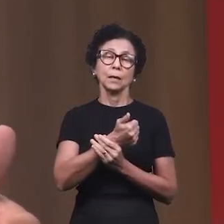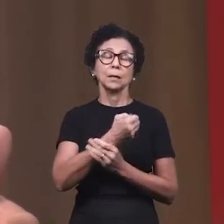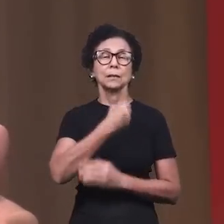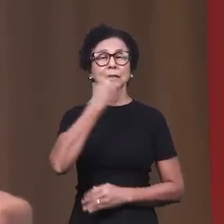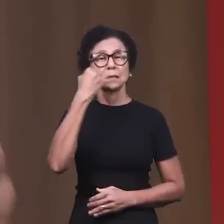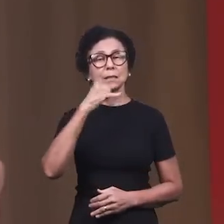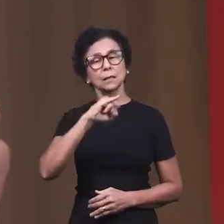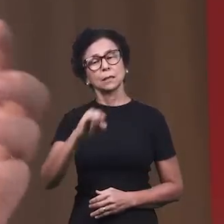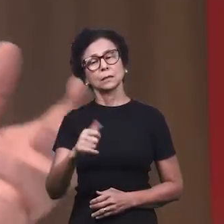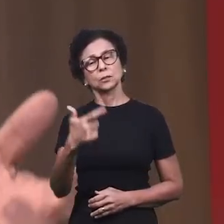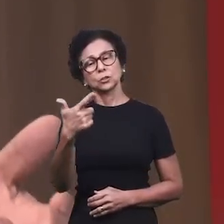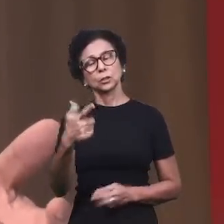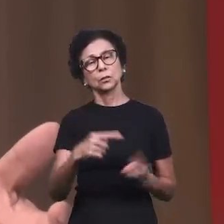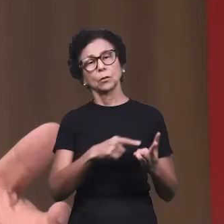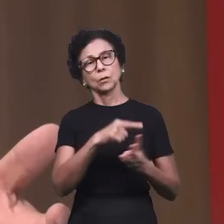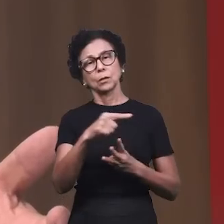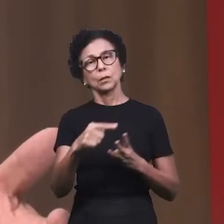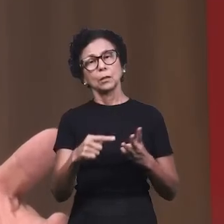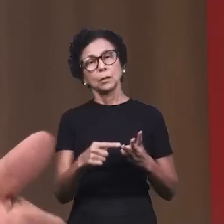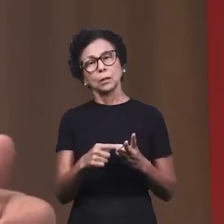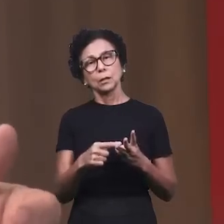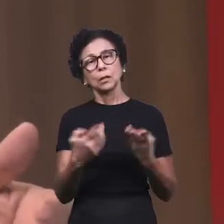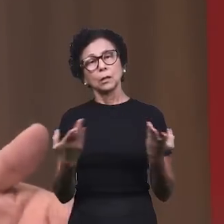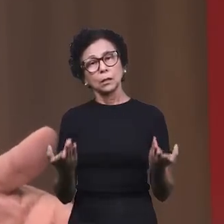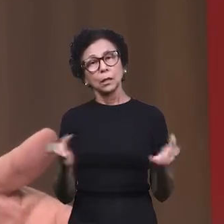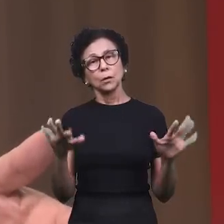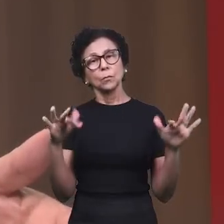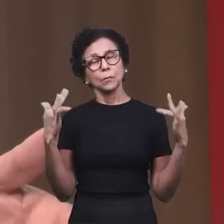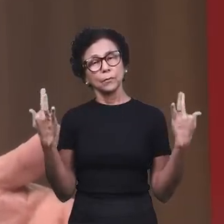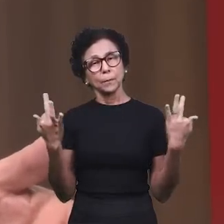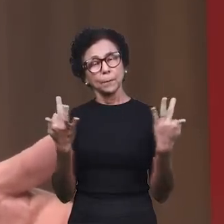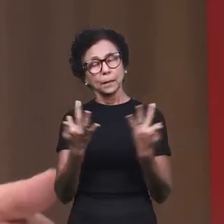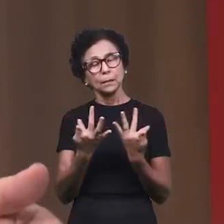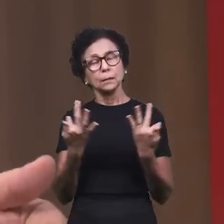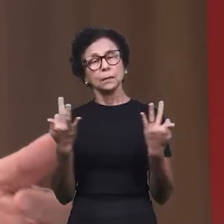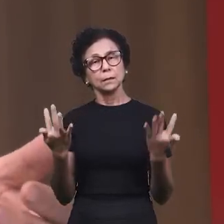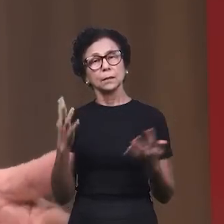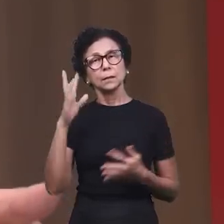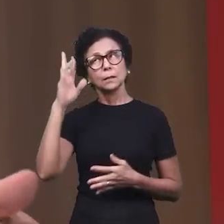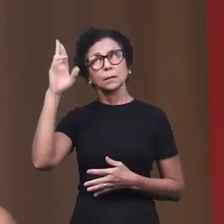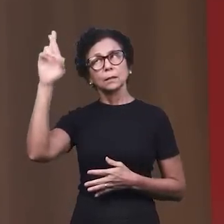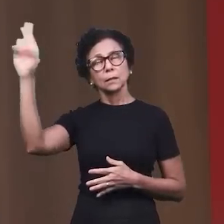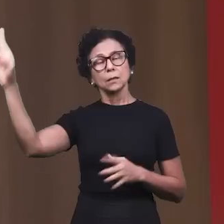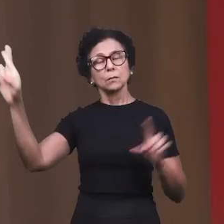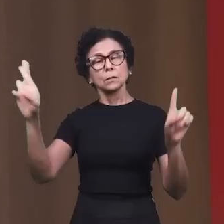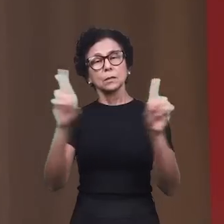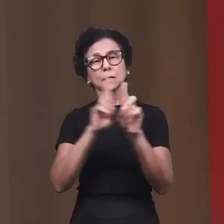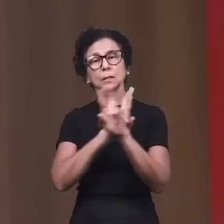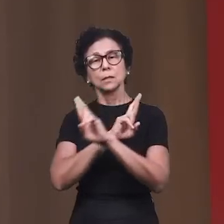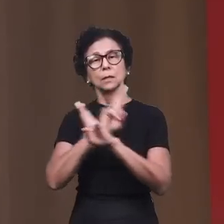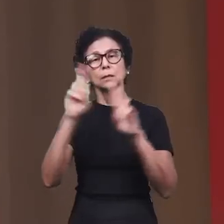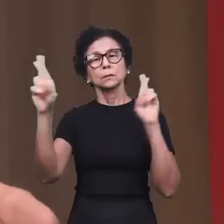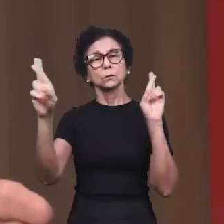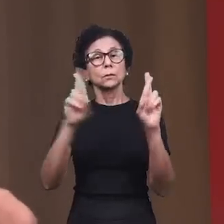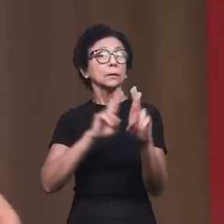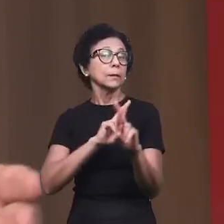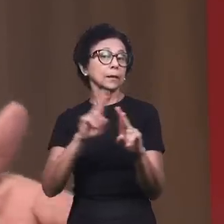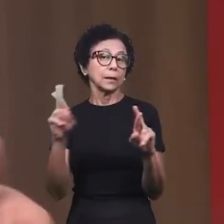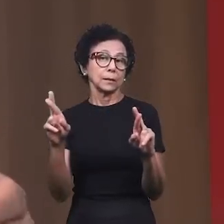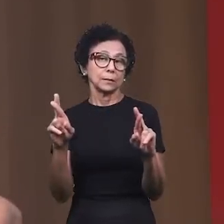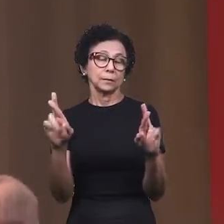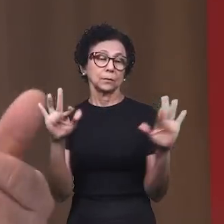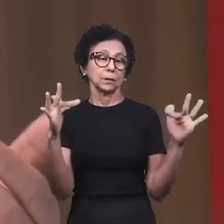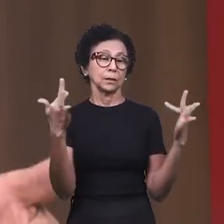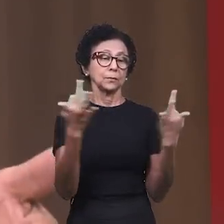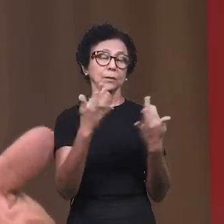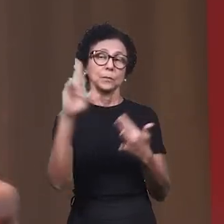Jacó, na figura de uma família, para que Deus também pudesse ali se apresentar, se revelar, né, e falar àquela família,